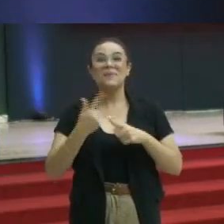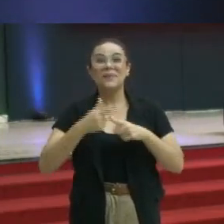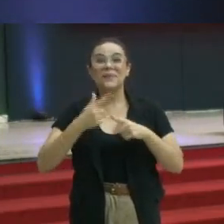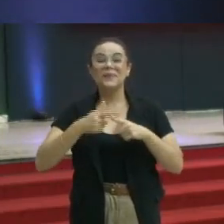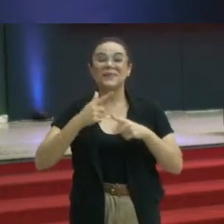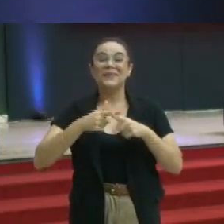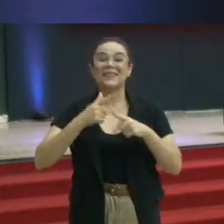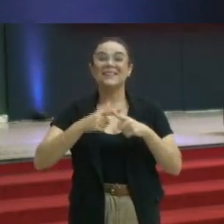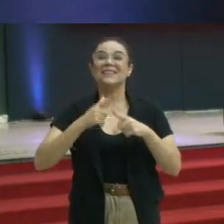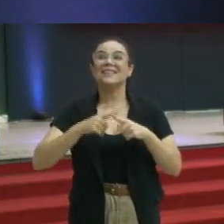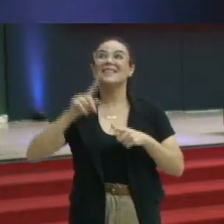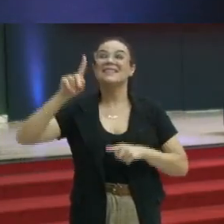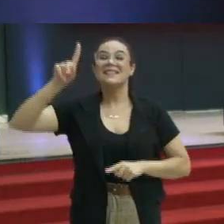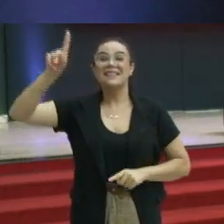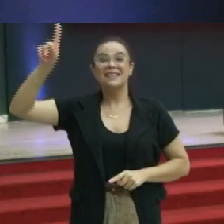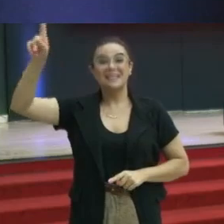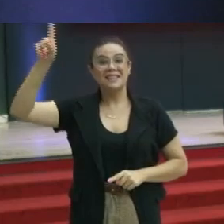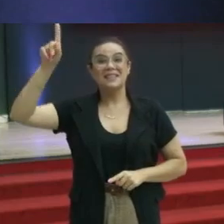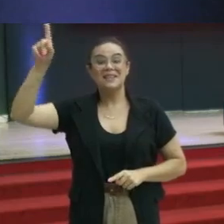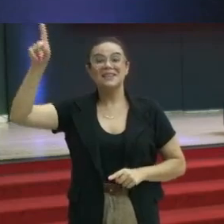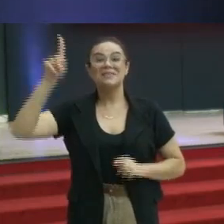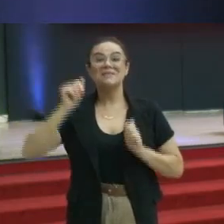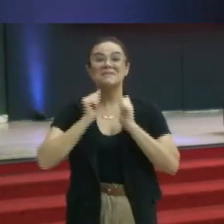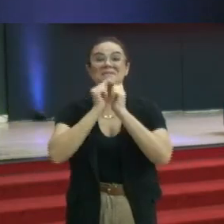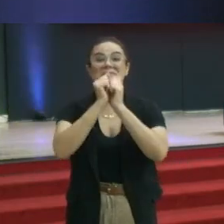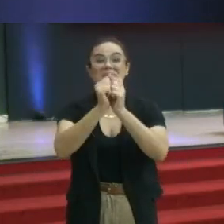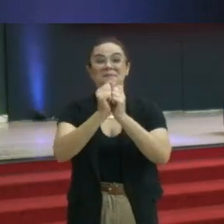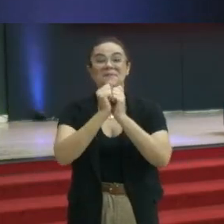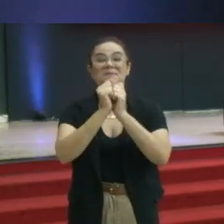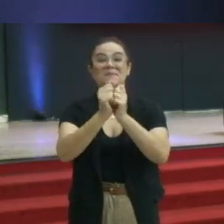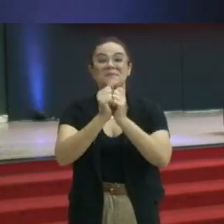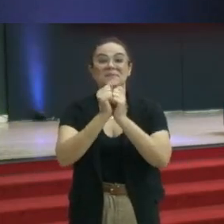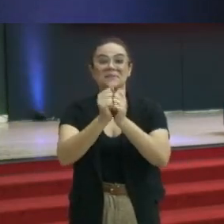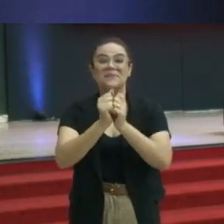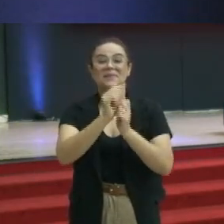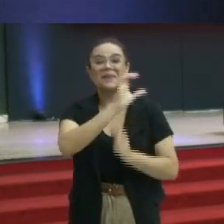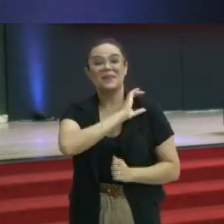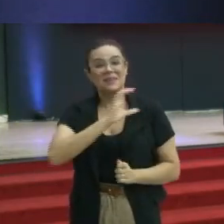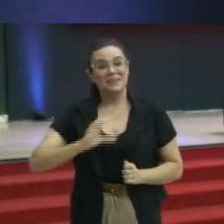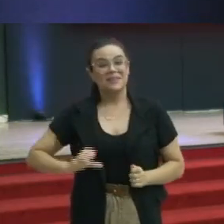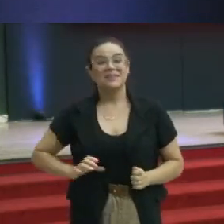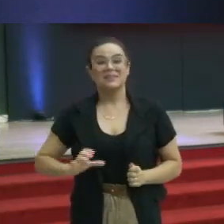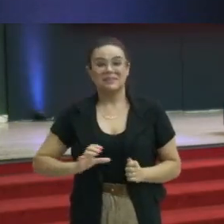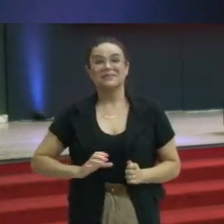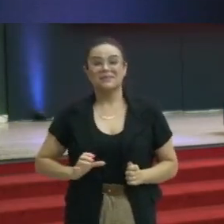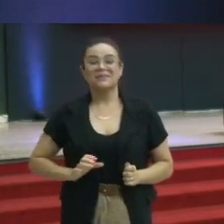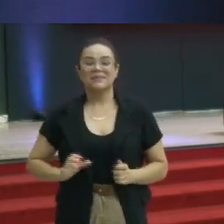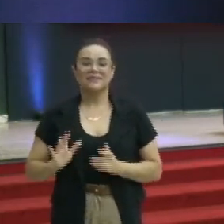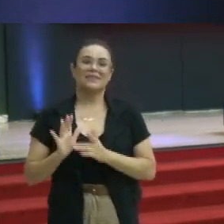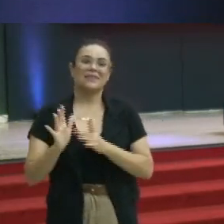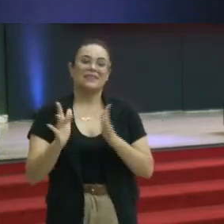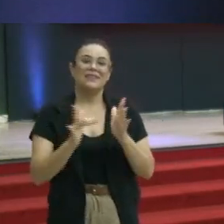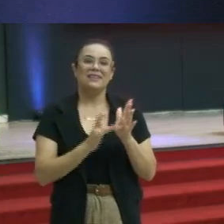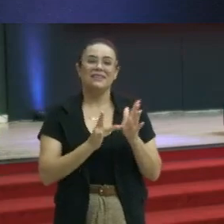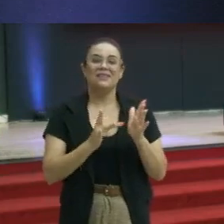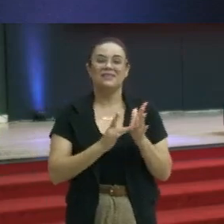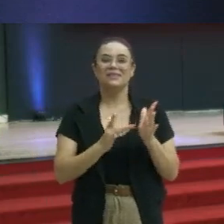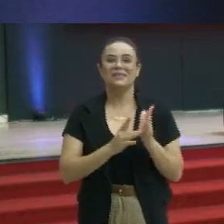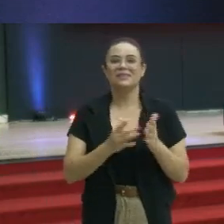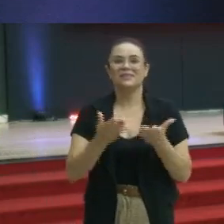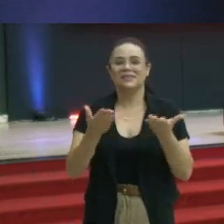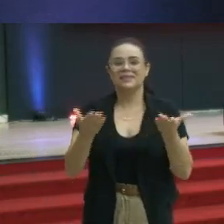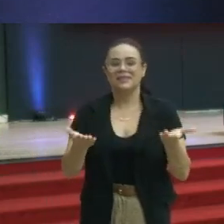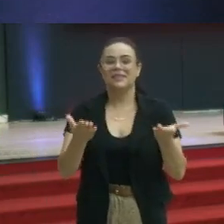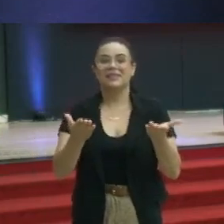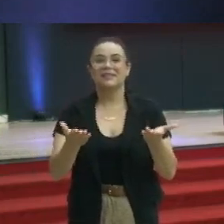condenação há para os que estão em Cristo Jesus, nosso Senhor. Quantos recebem esta